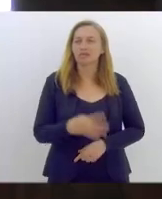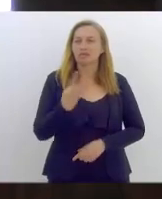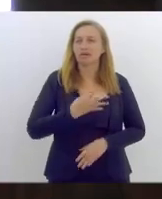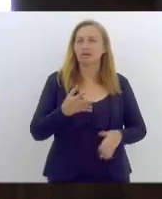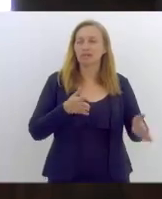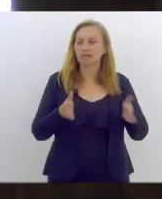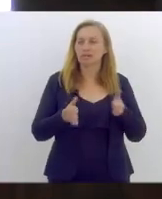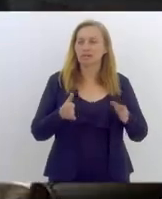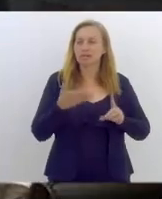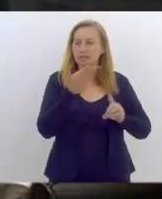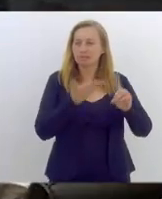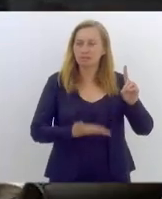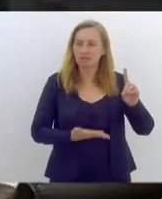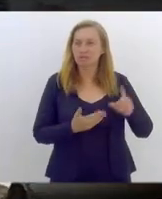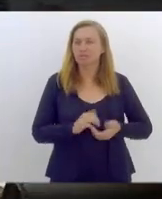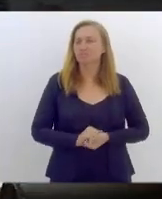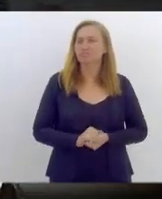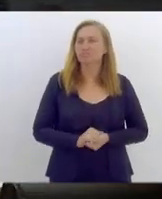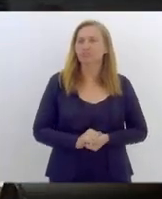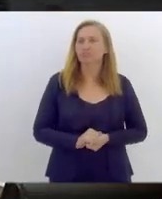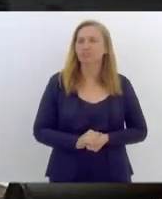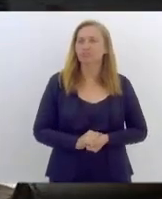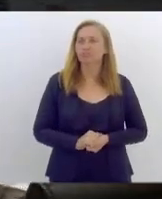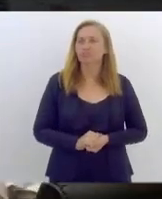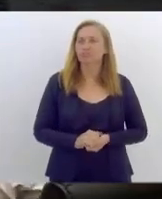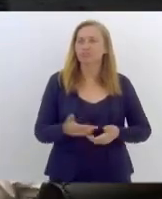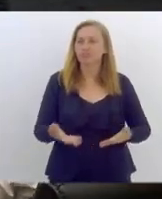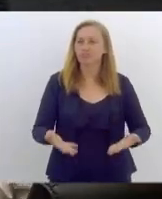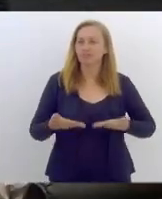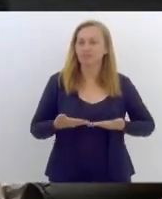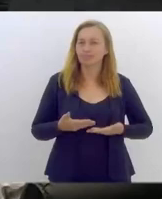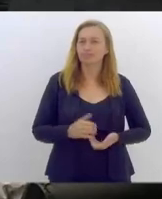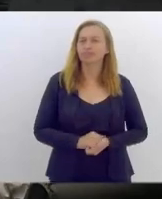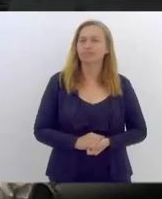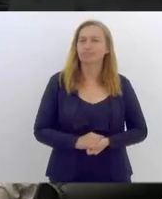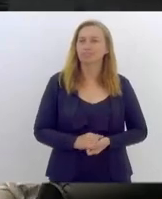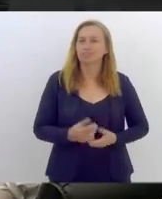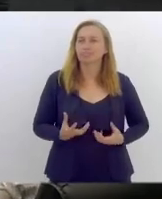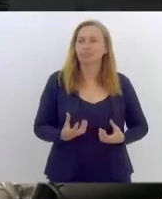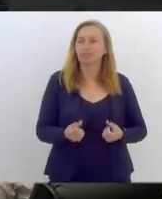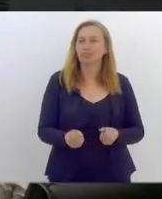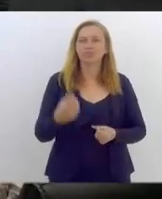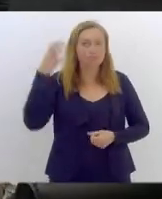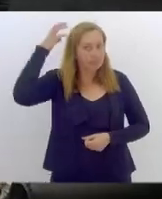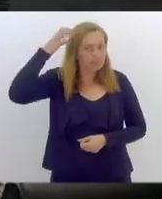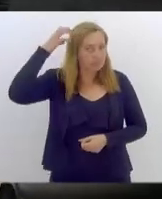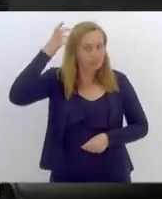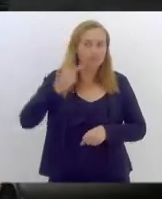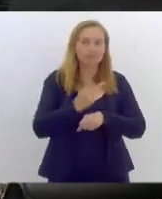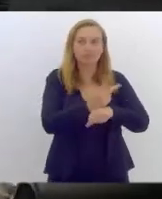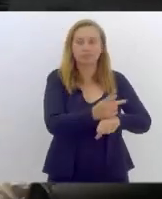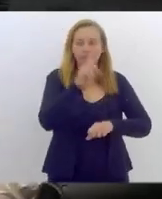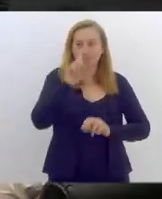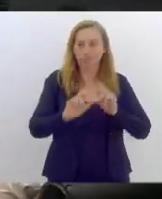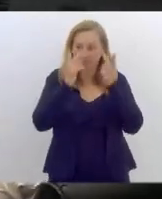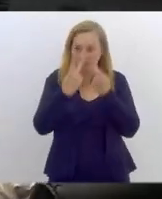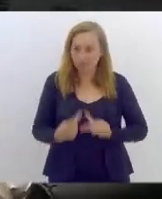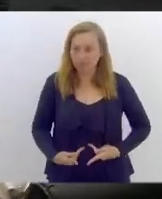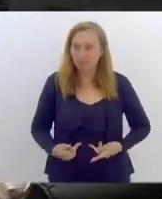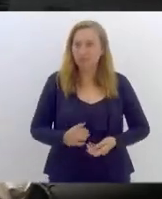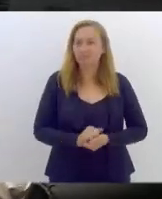bloco de homenagens e eu gostaria de convidar para receber o Prêmio Marielle Franco de Direitos Humanos as